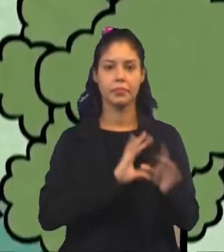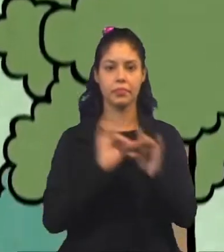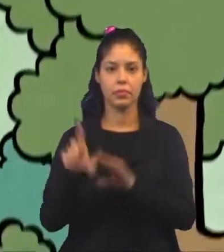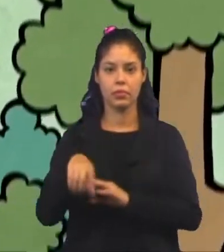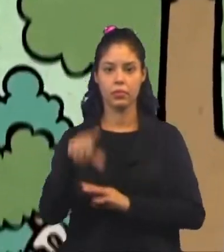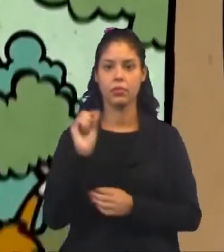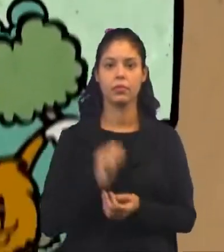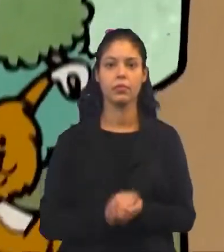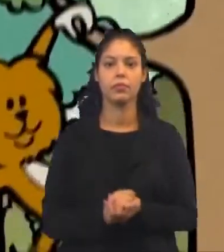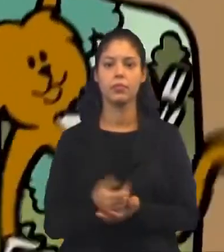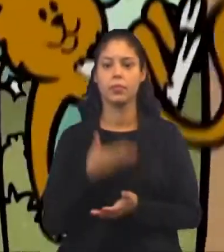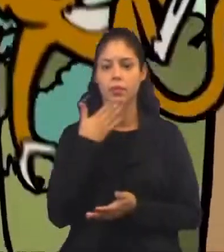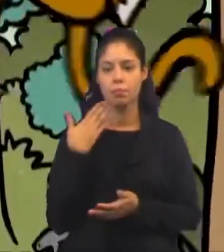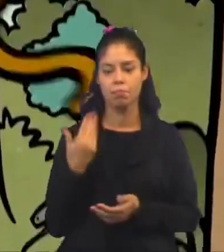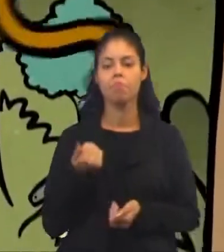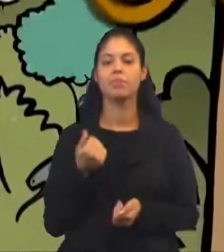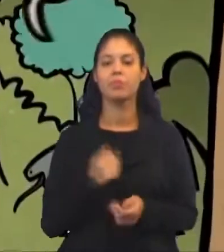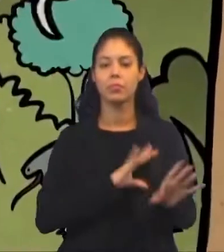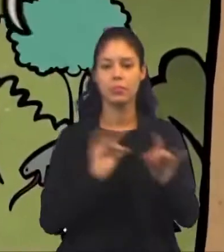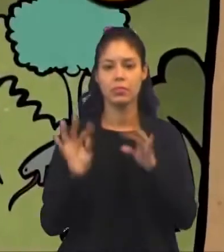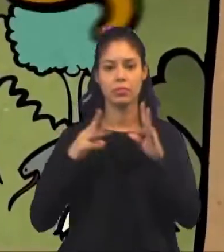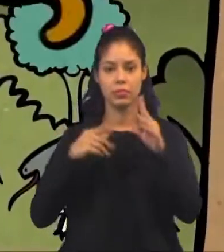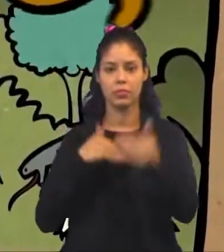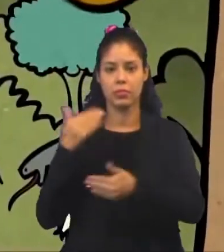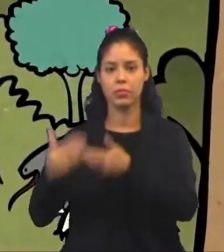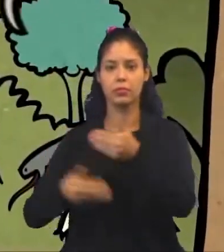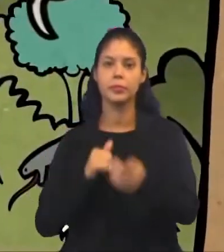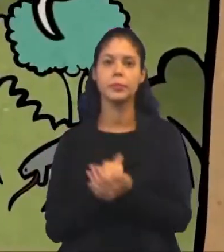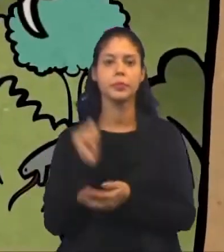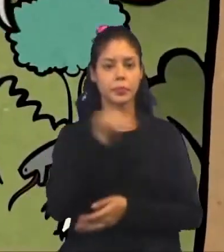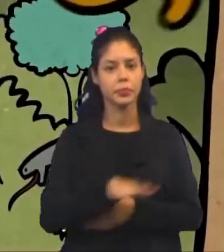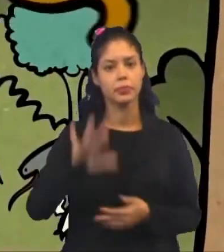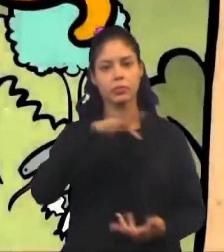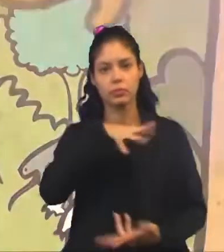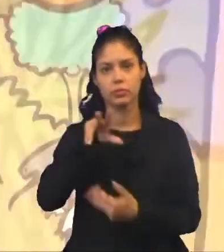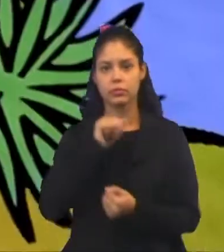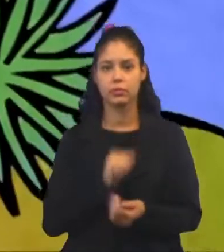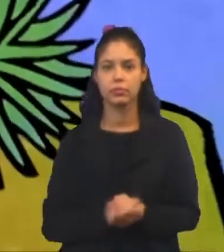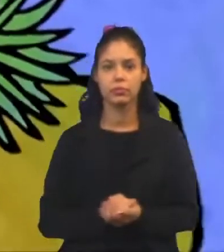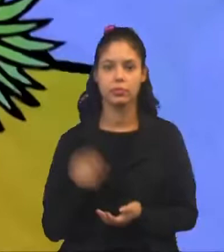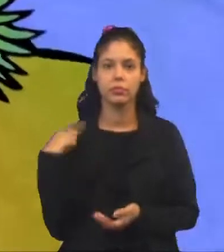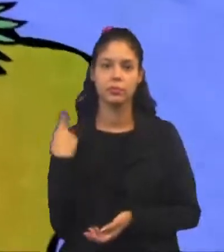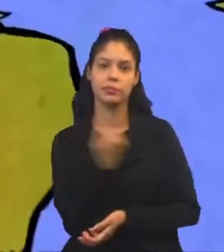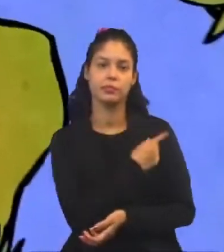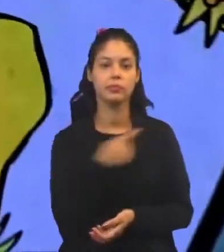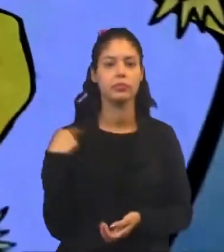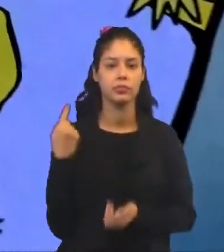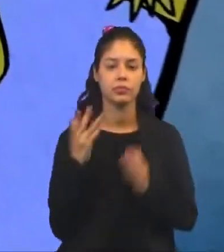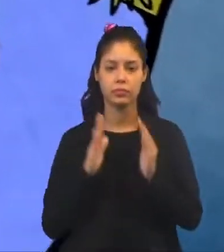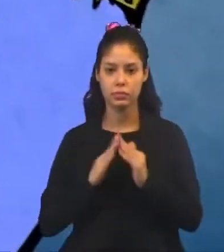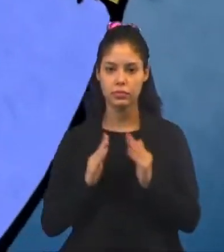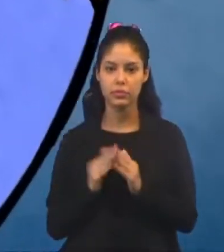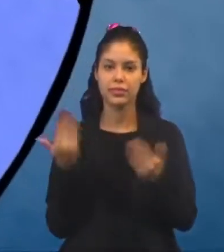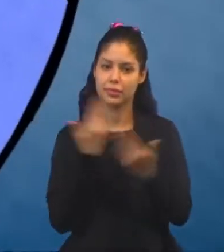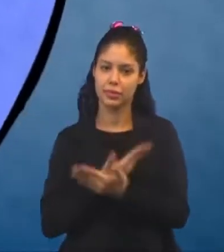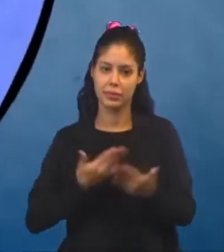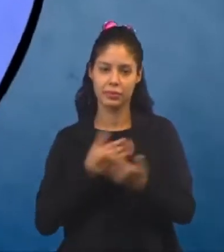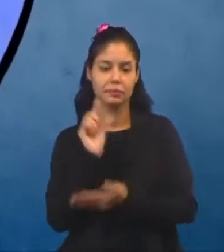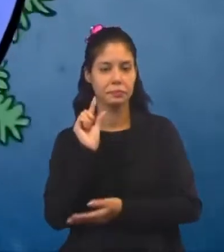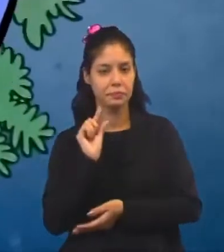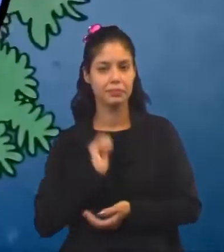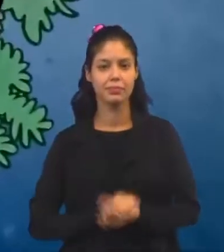sua faz muita diferença em todo o processo e em todo o planeta. Ele é a nossa única casa. Todo cuidado é pouco.